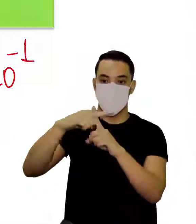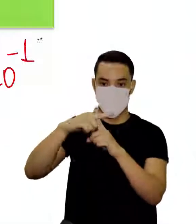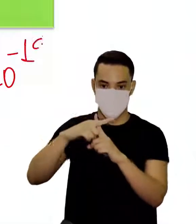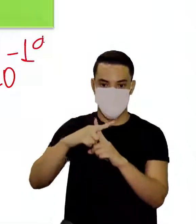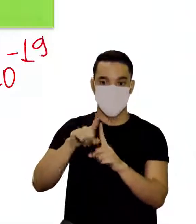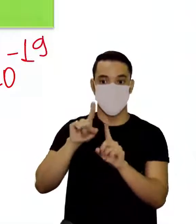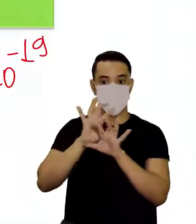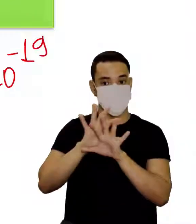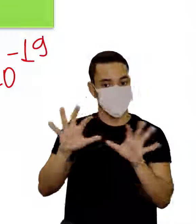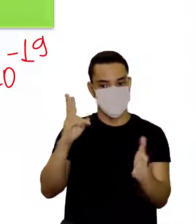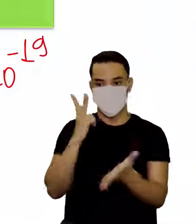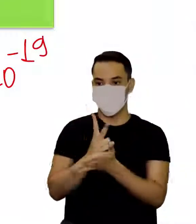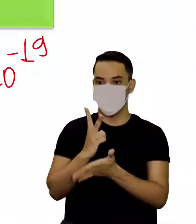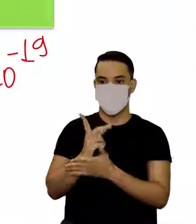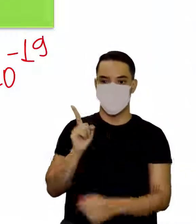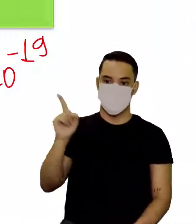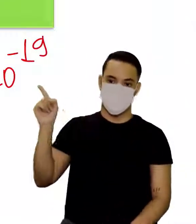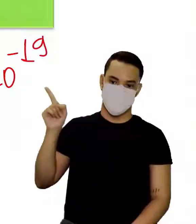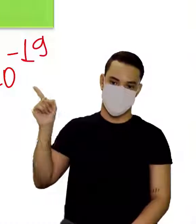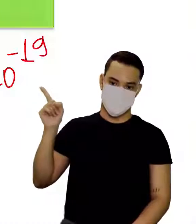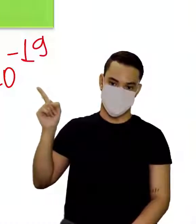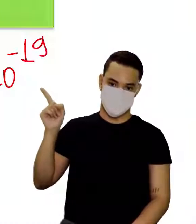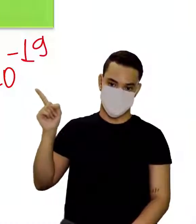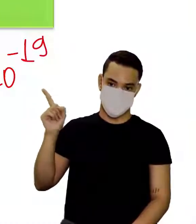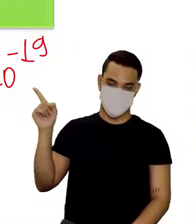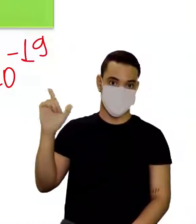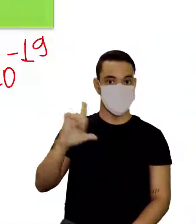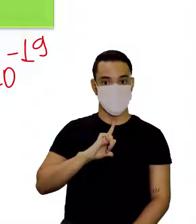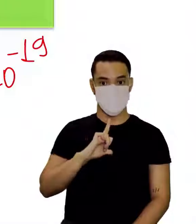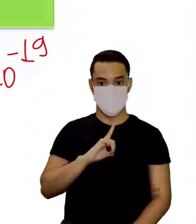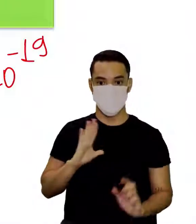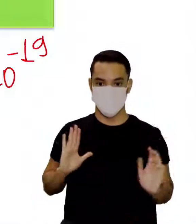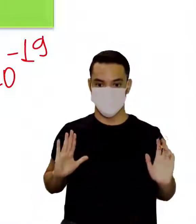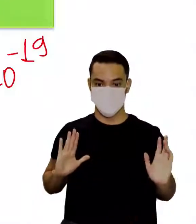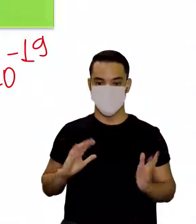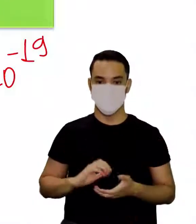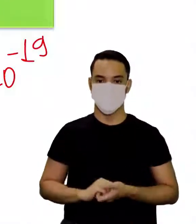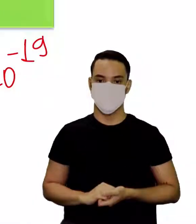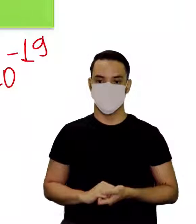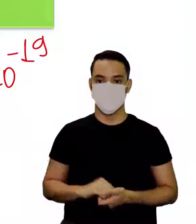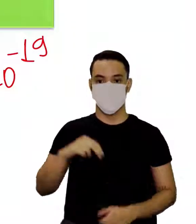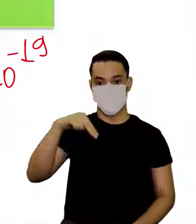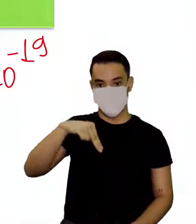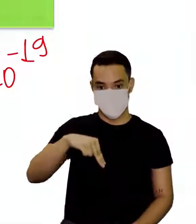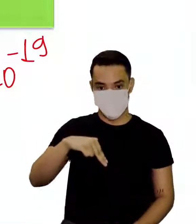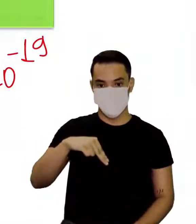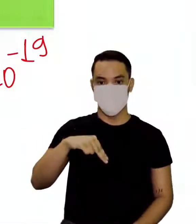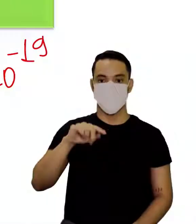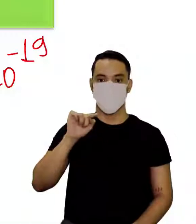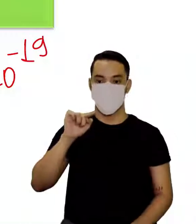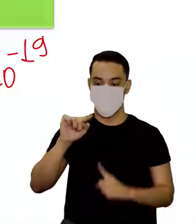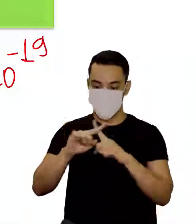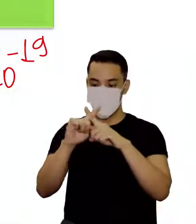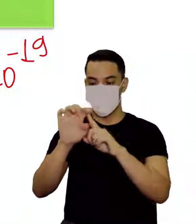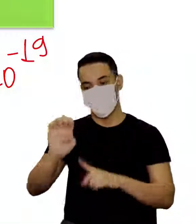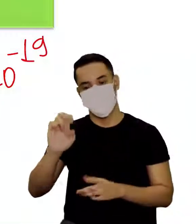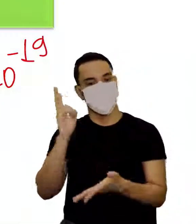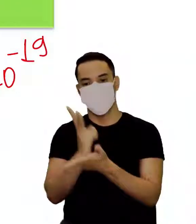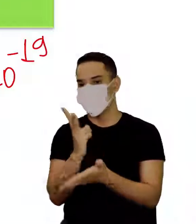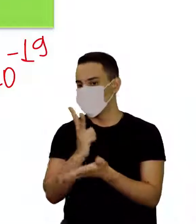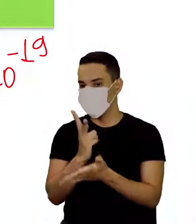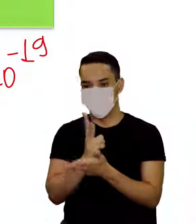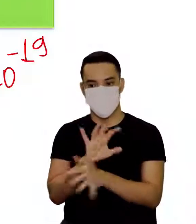10 a menos 19. É isso que eu tenho, N vezes E. Número de elétrons ou número